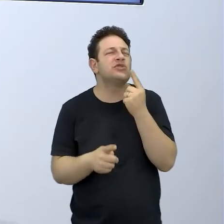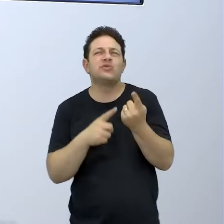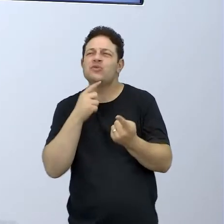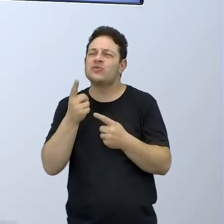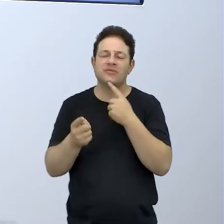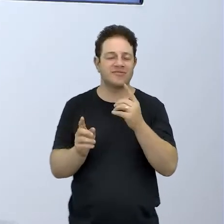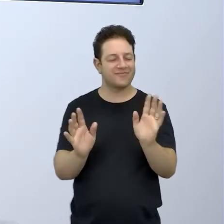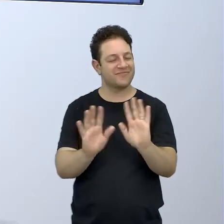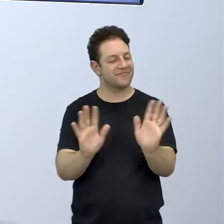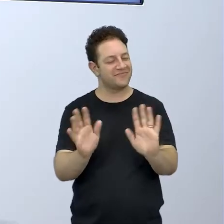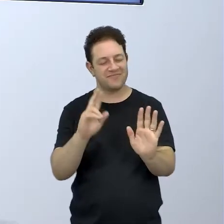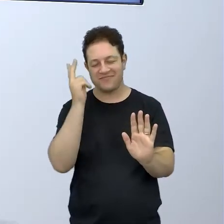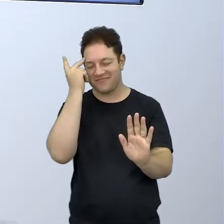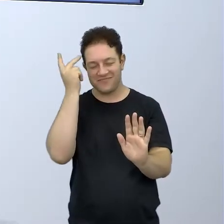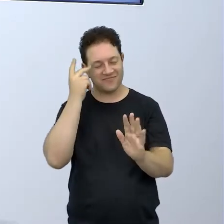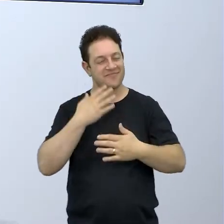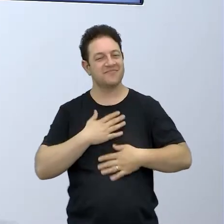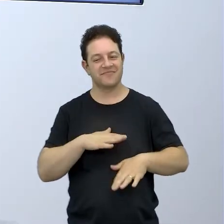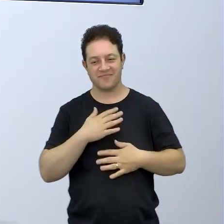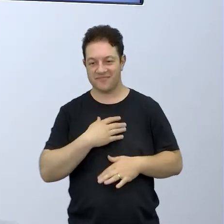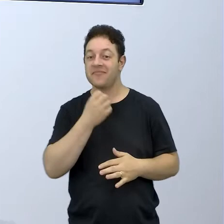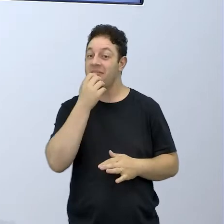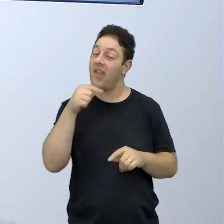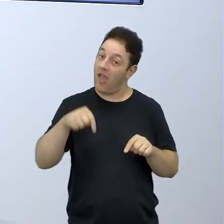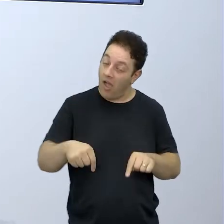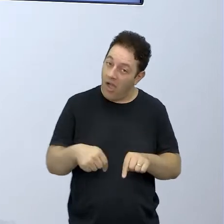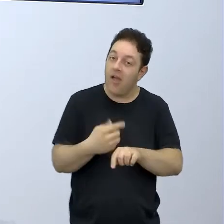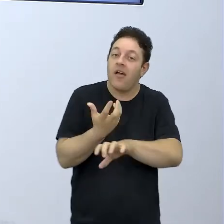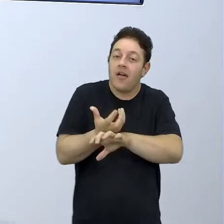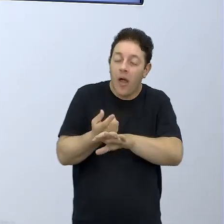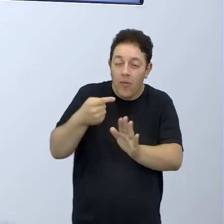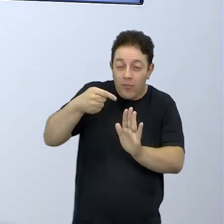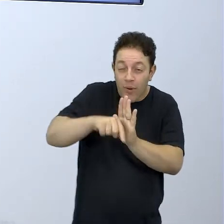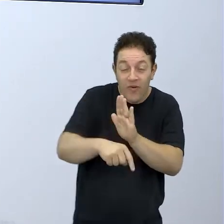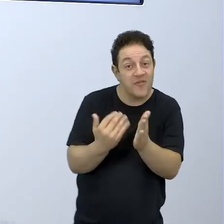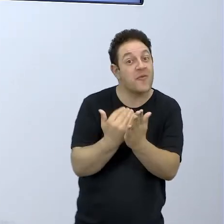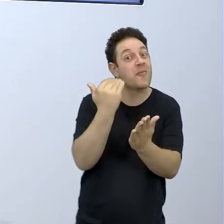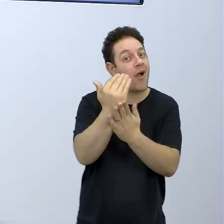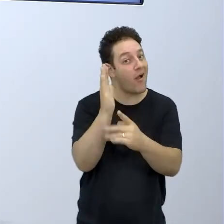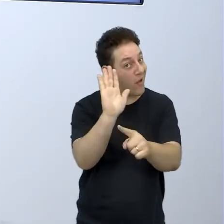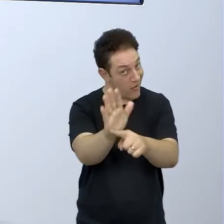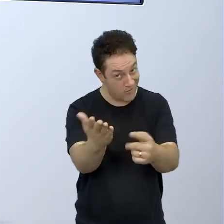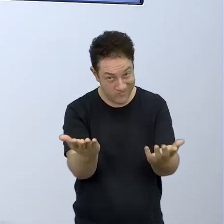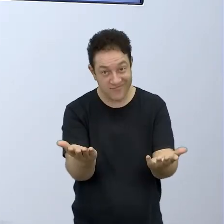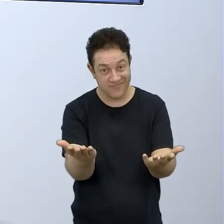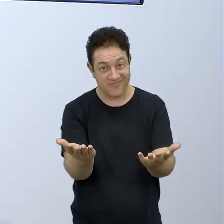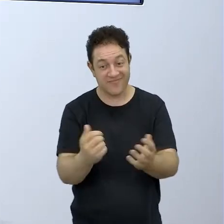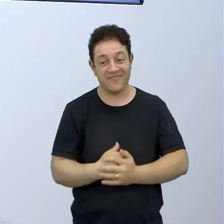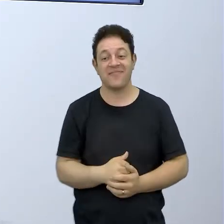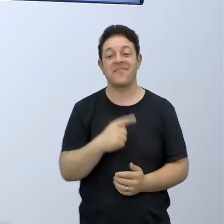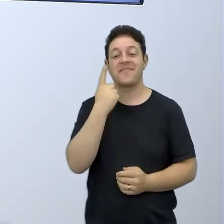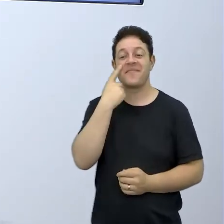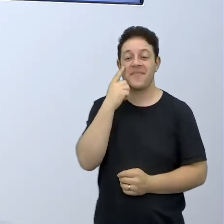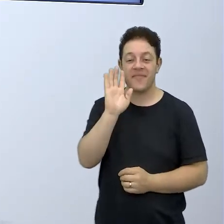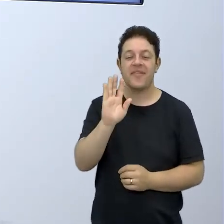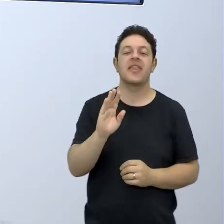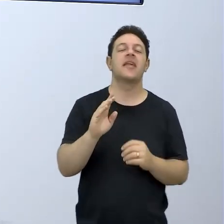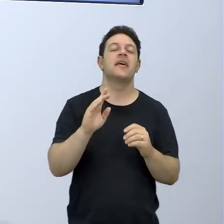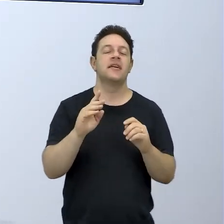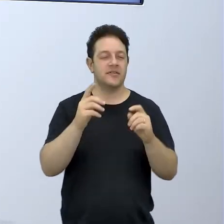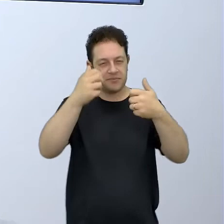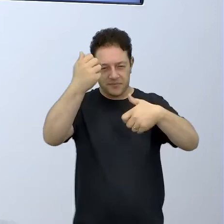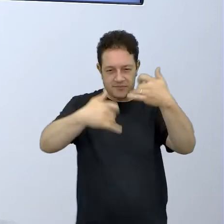normal, né? E é para isso que a gente faz o aprofundamento, não é verdade? Bom, vamos seguir então, depois dessa